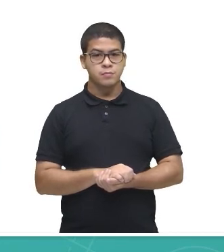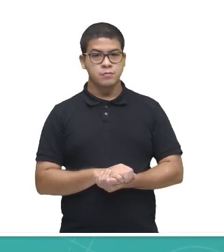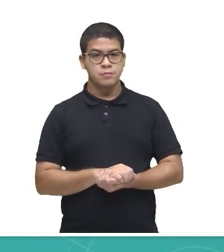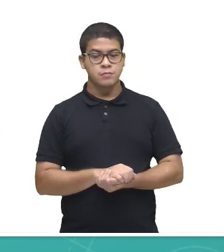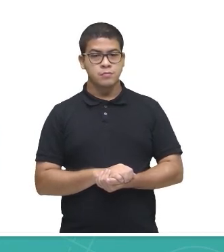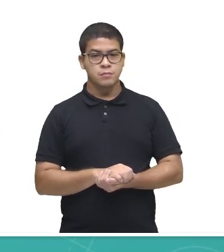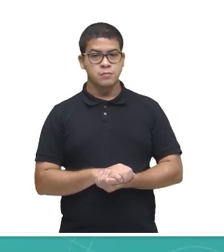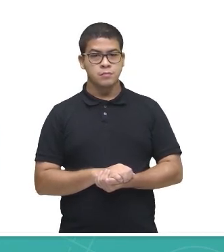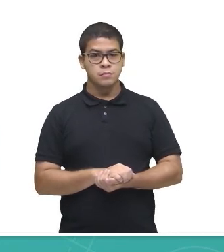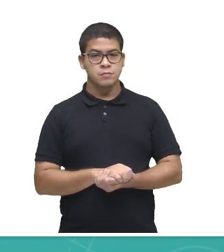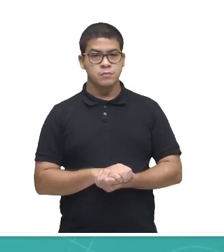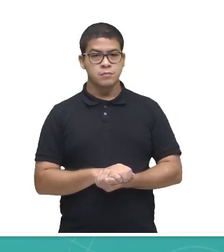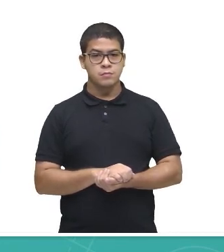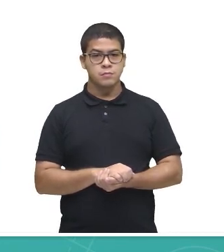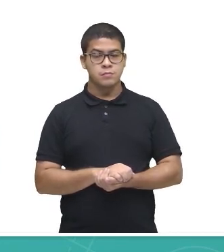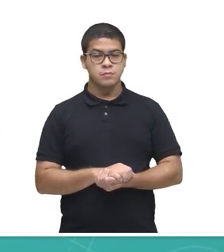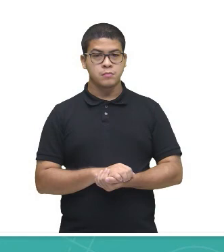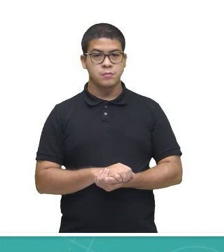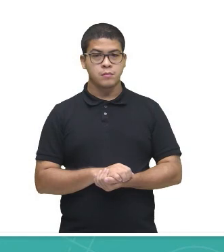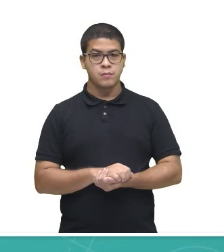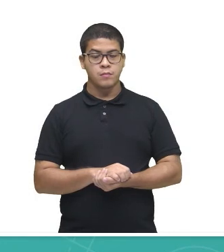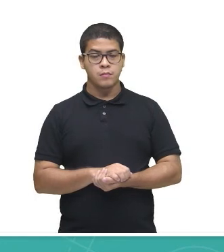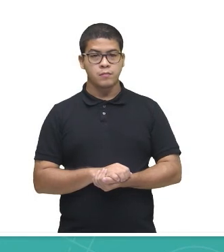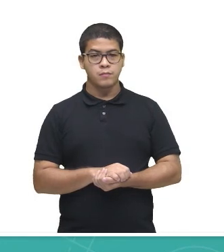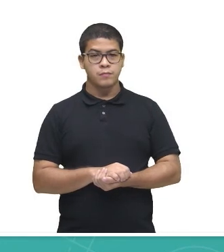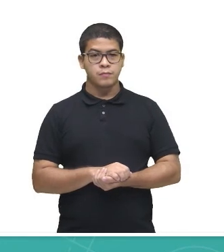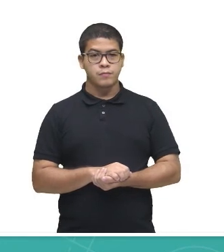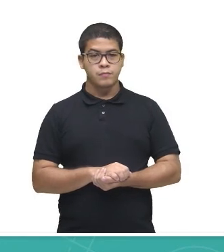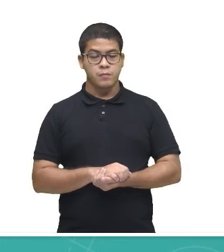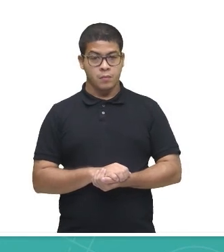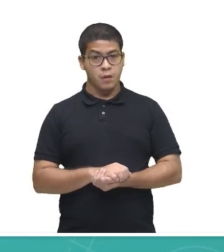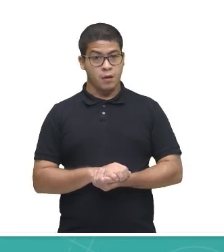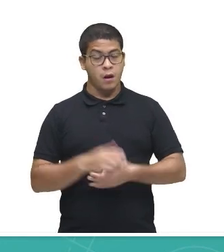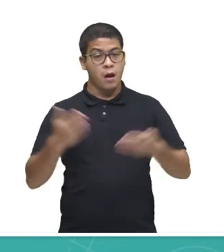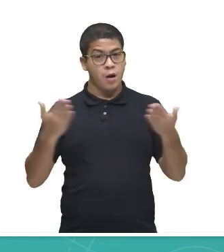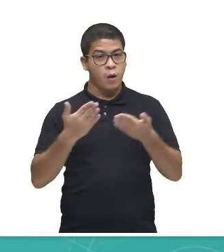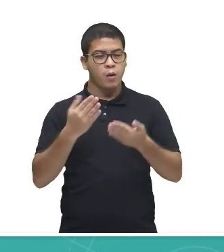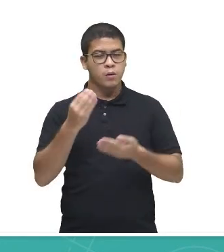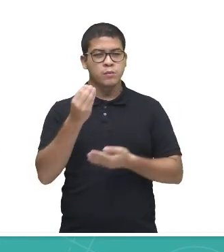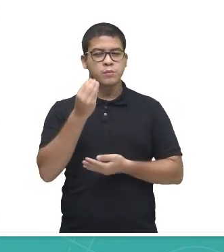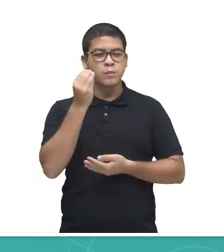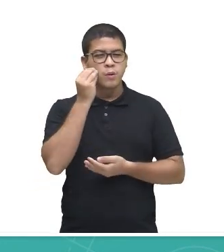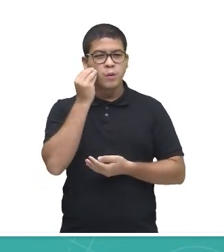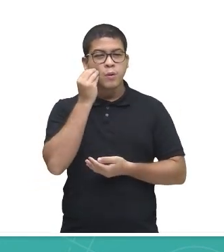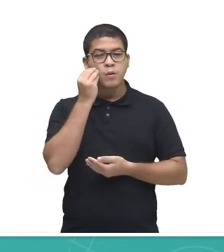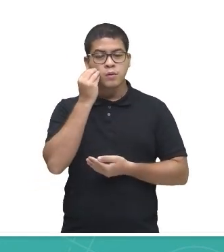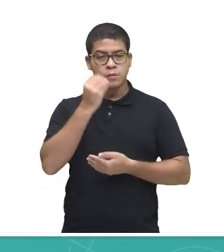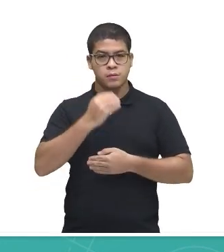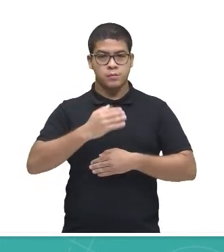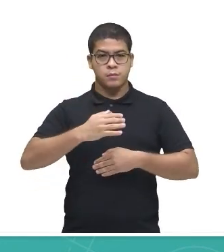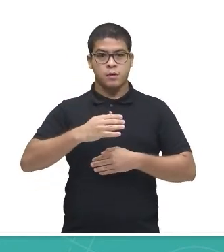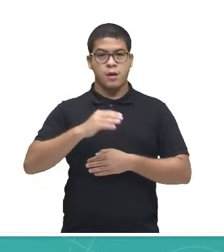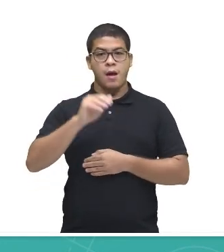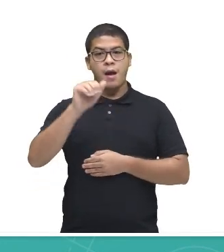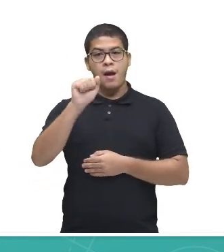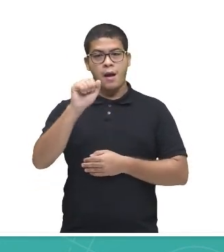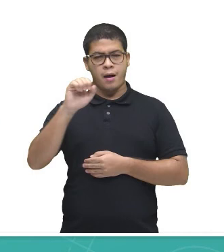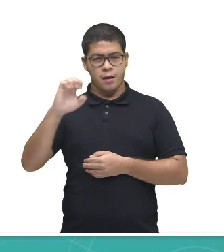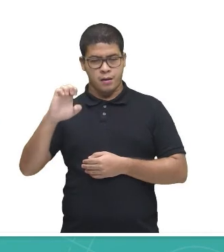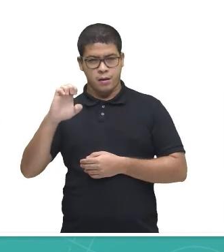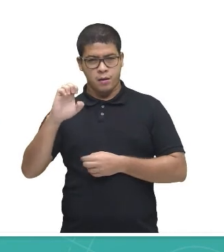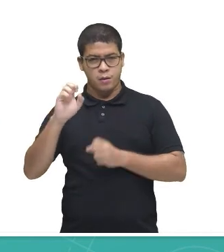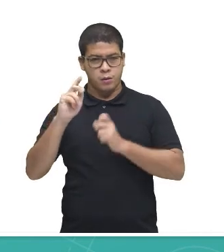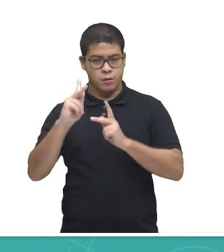alternam em relação à reta transversal. Então aqui eu vou chamar de ângulos AE, certo? Que